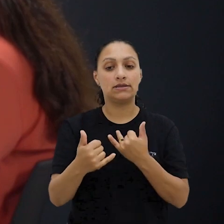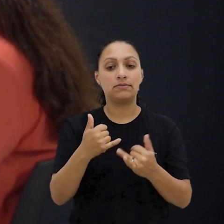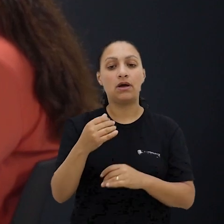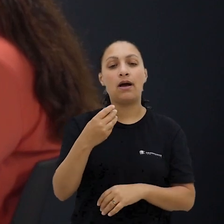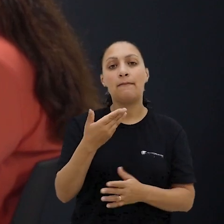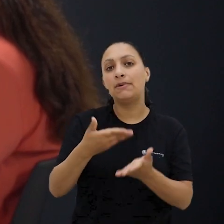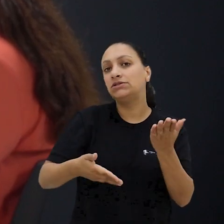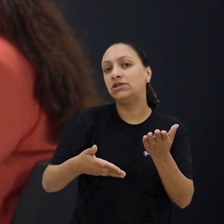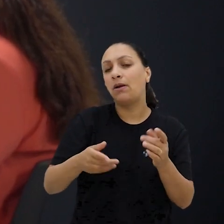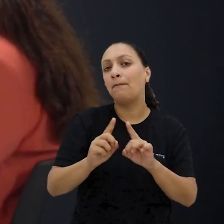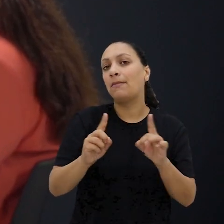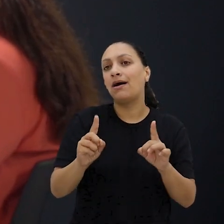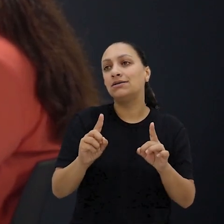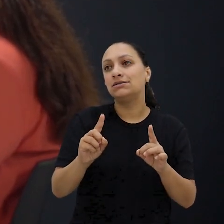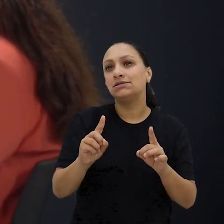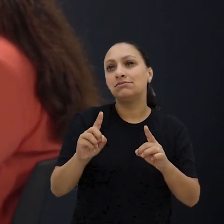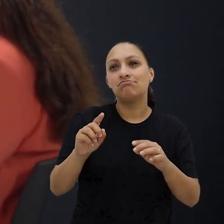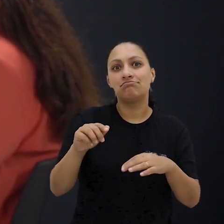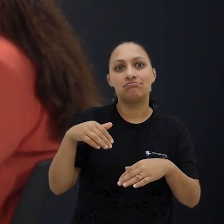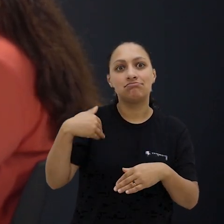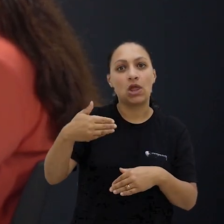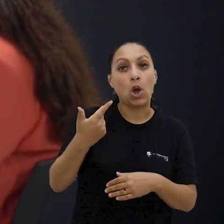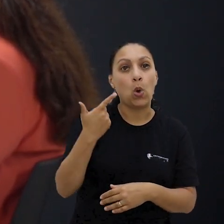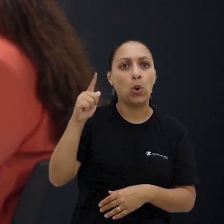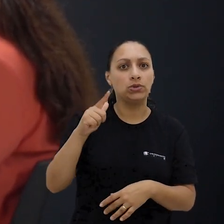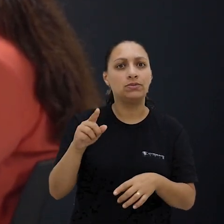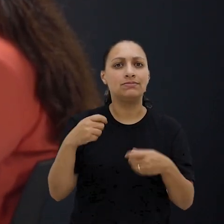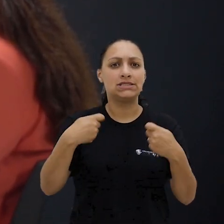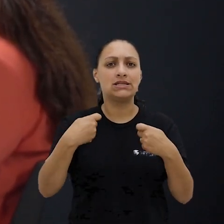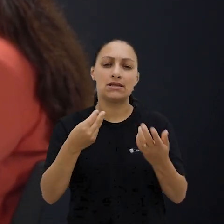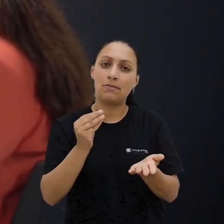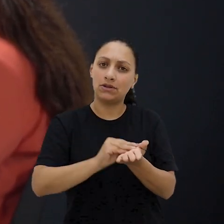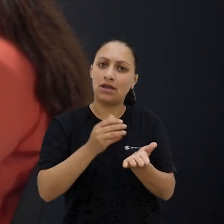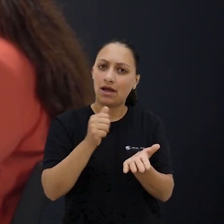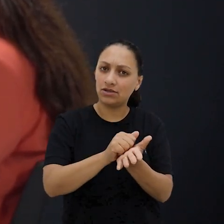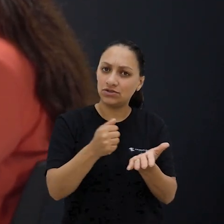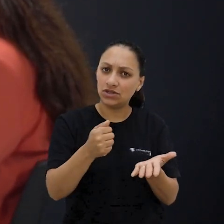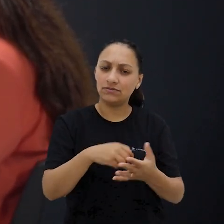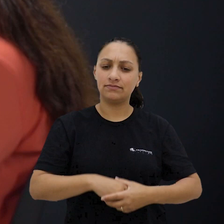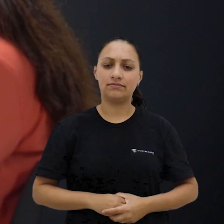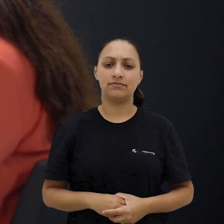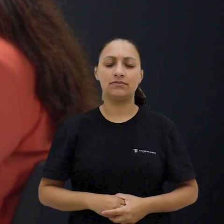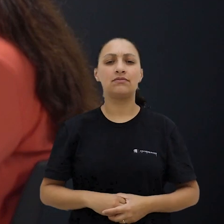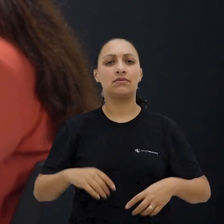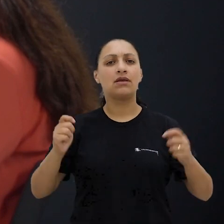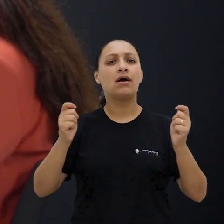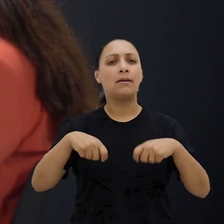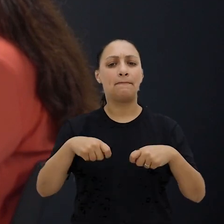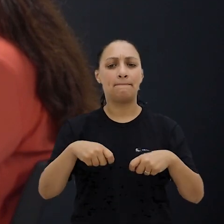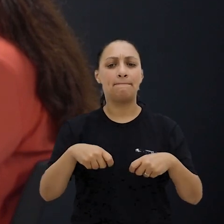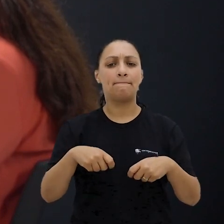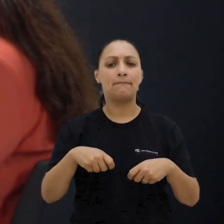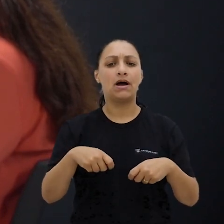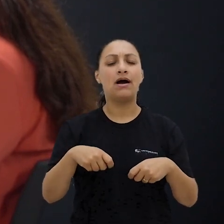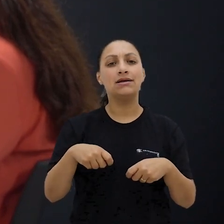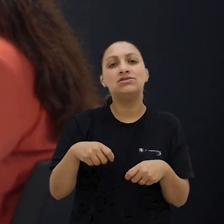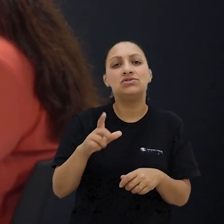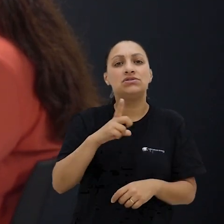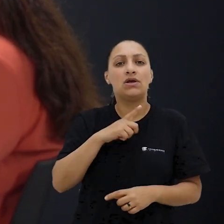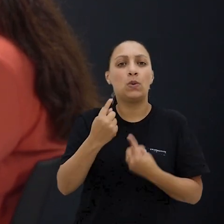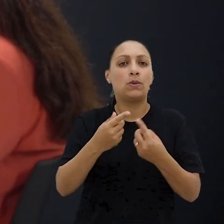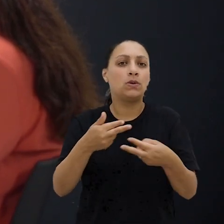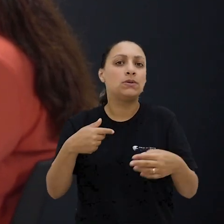perdi. Tá, mas vai ter outro. Então não é que eu perdi para sempre, eu vou ter que botar na agenda. Porque daí, tu pode... deu um imprevisto,